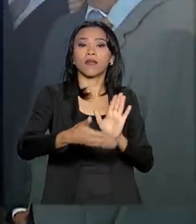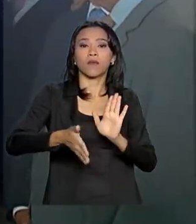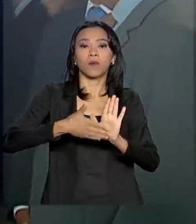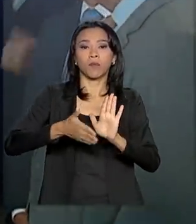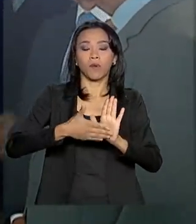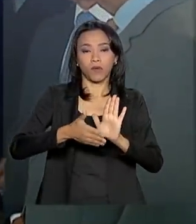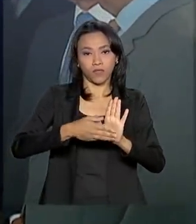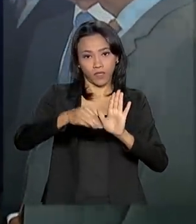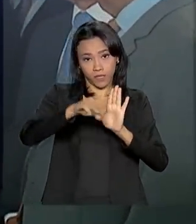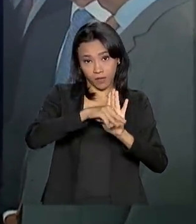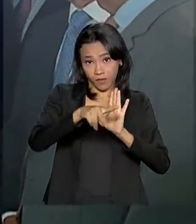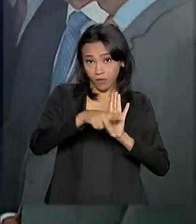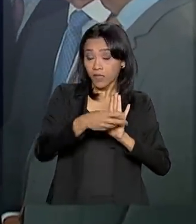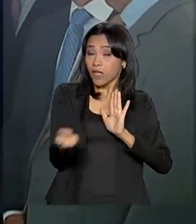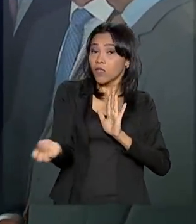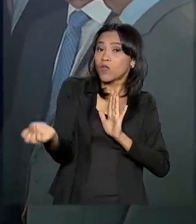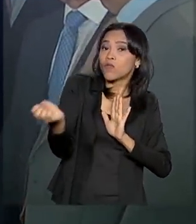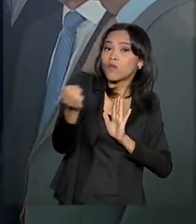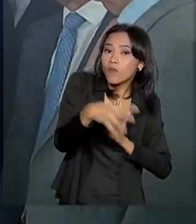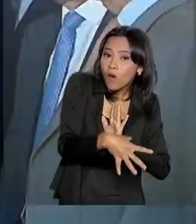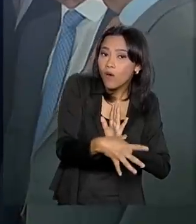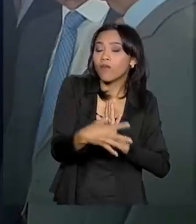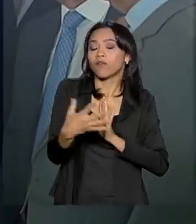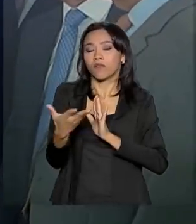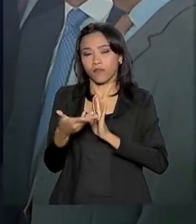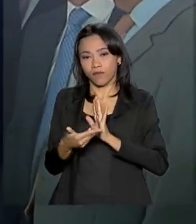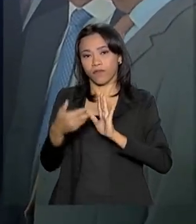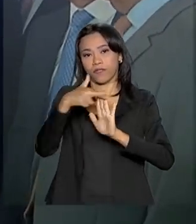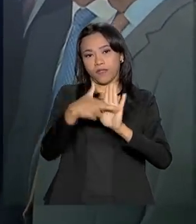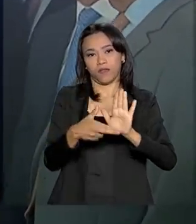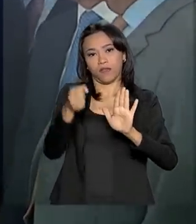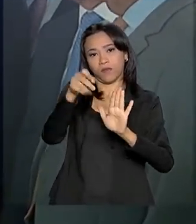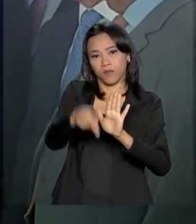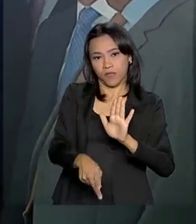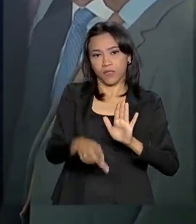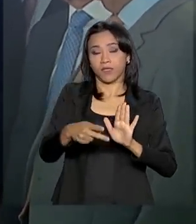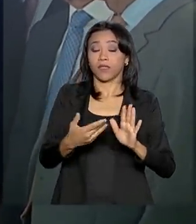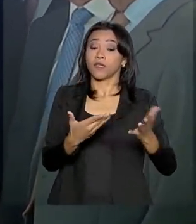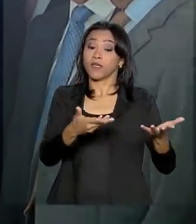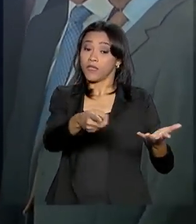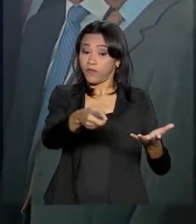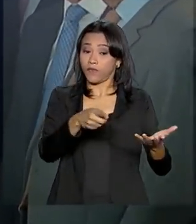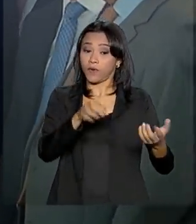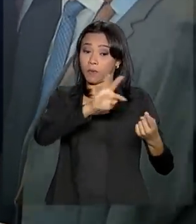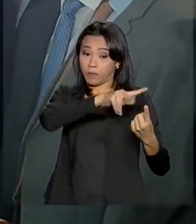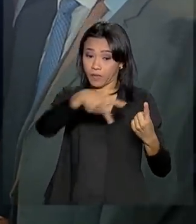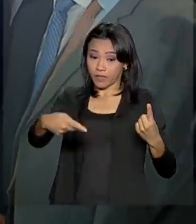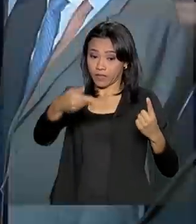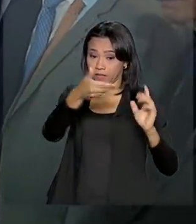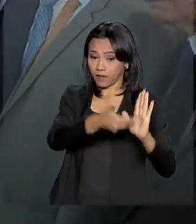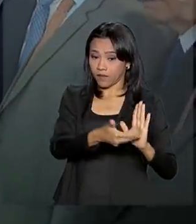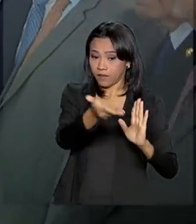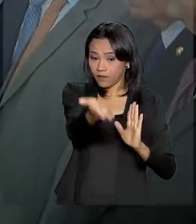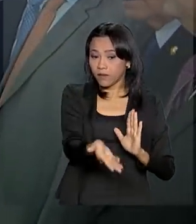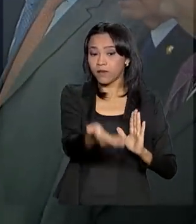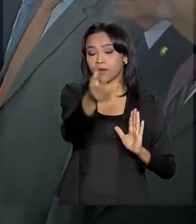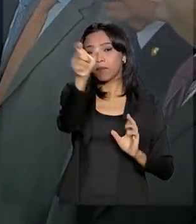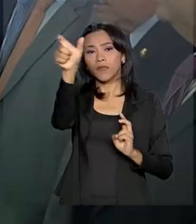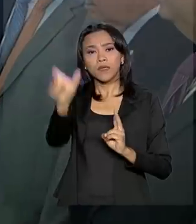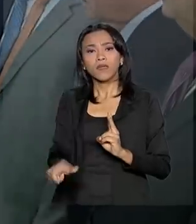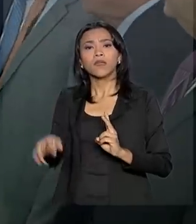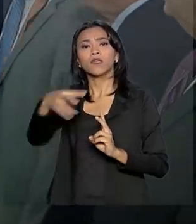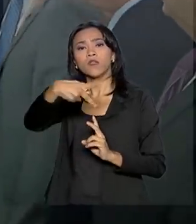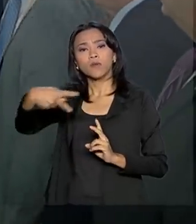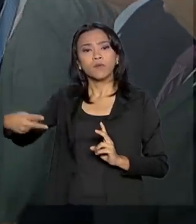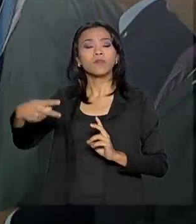Constituição da nova Previdência. Jair Bolsonaro foi recebido pelos presidentes da Câmara, Rodrigo Maia, do